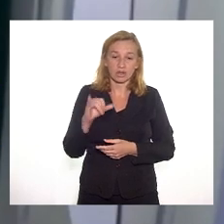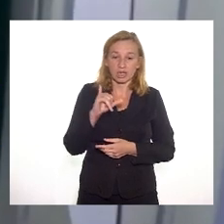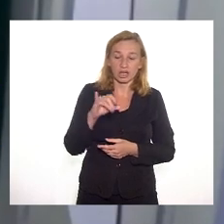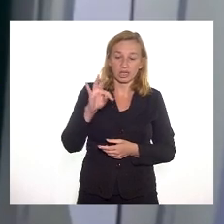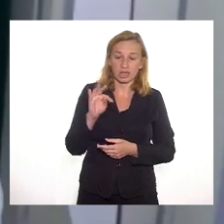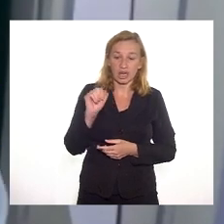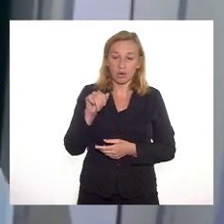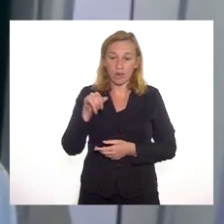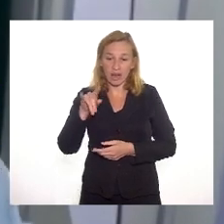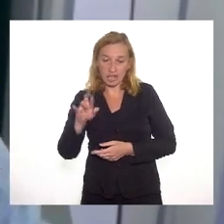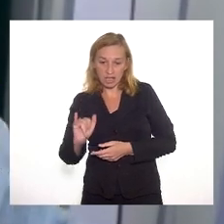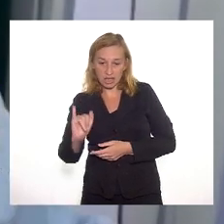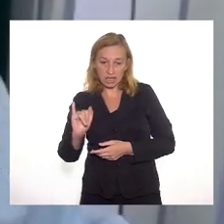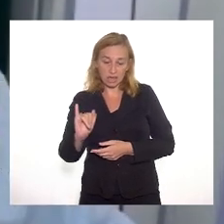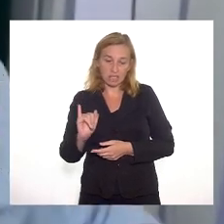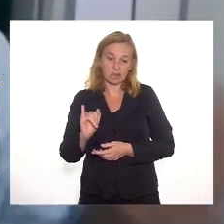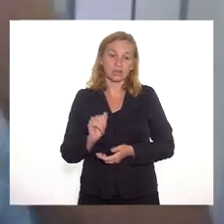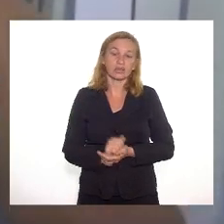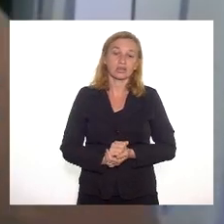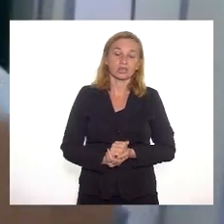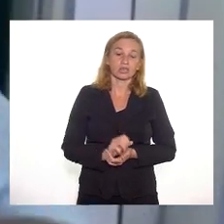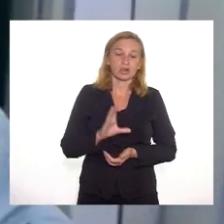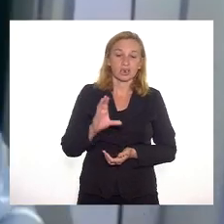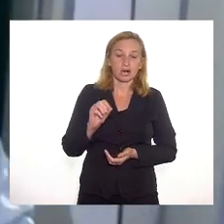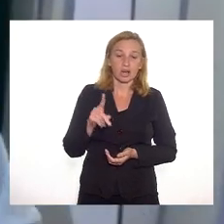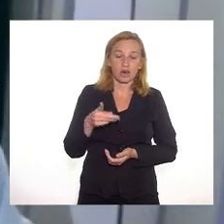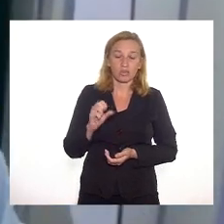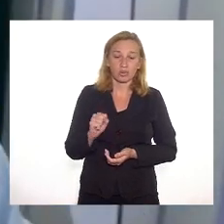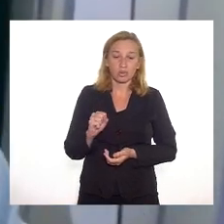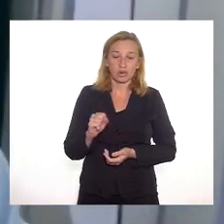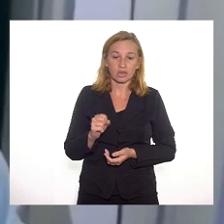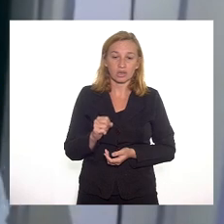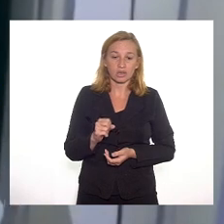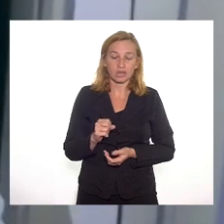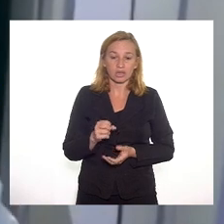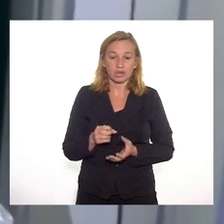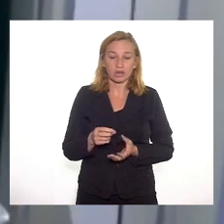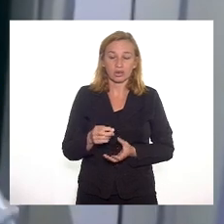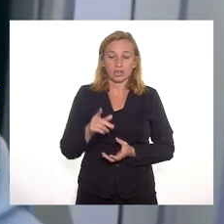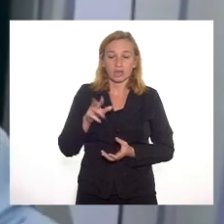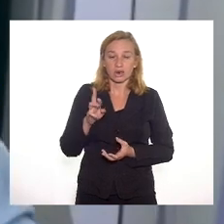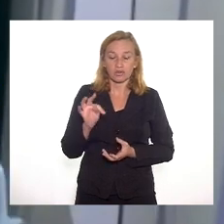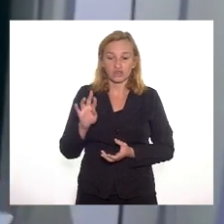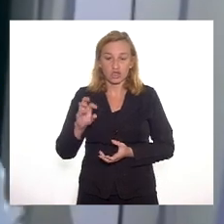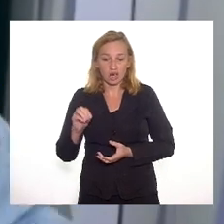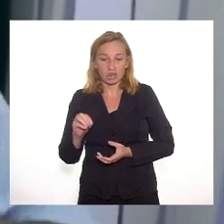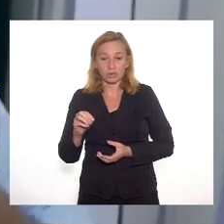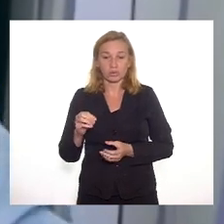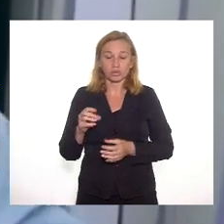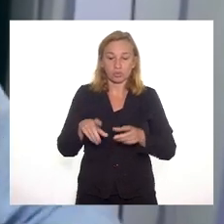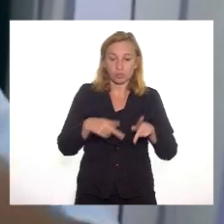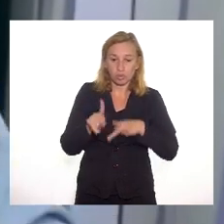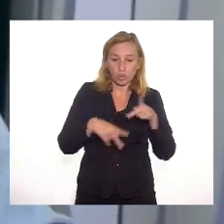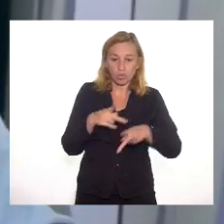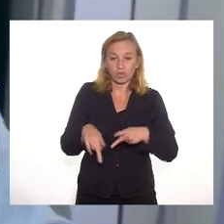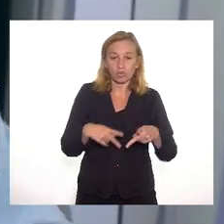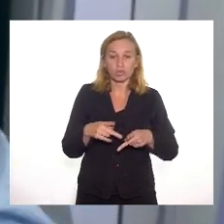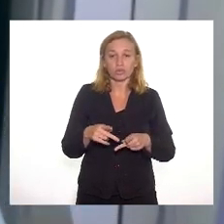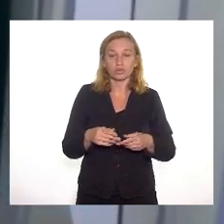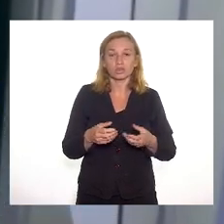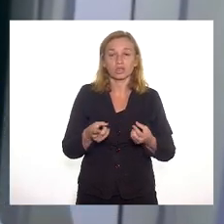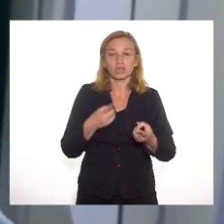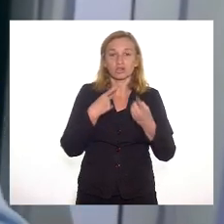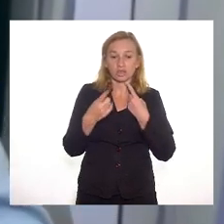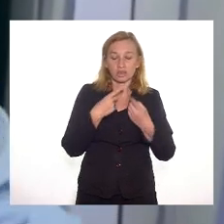a ocupação Campo Refugiado do Povo, e o nosso mandato está solidário a essas famílias e, ao mesmo tempo, buscando intermediação